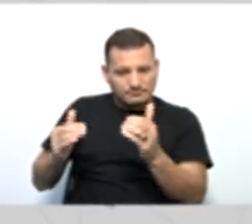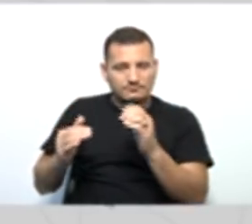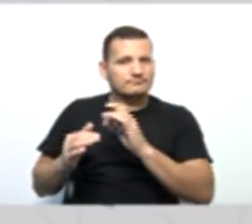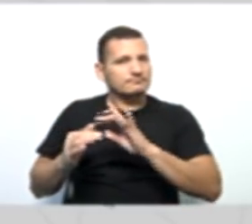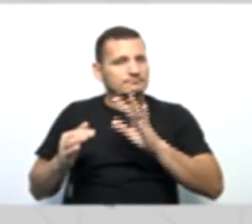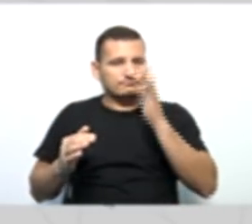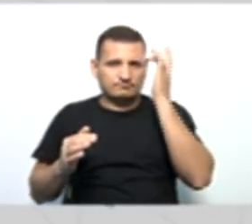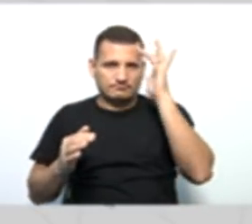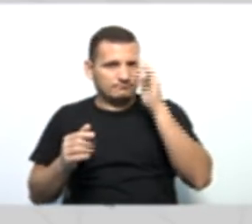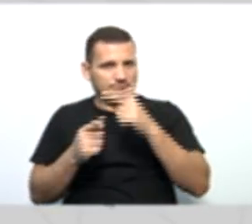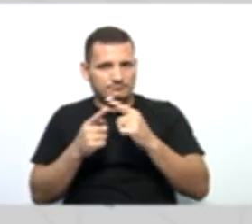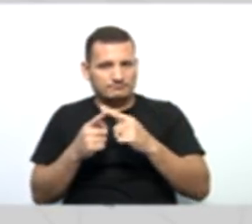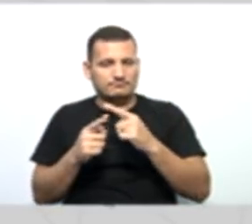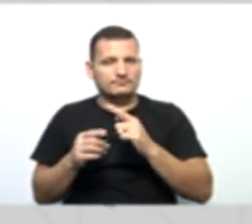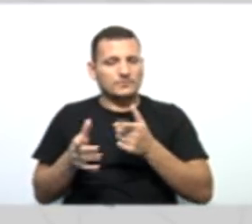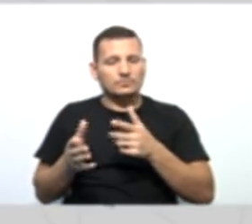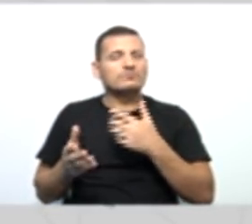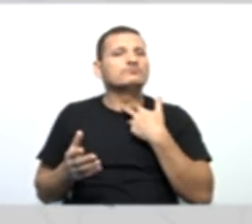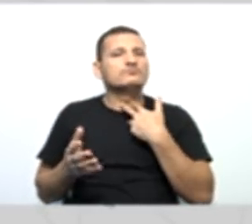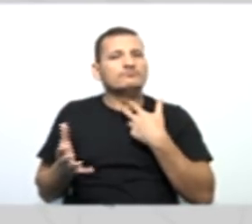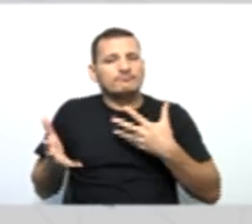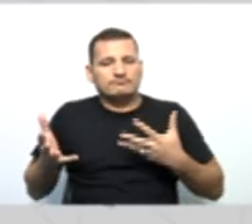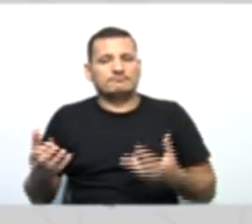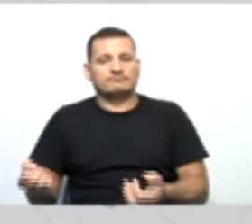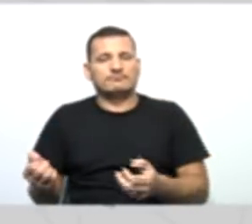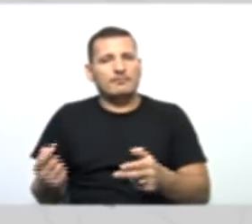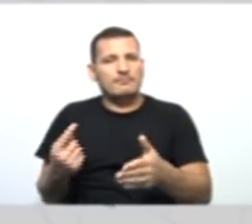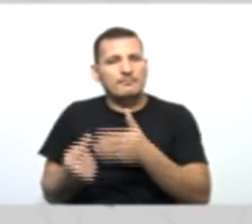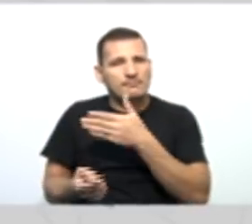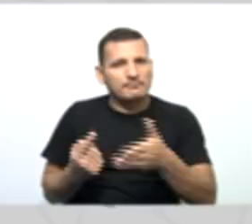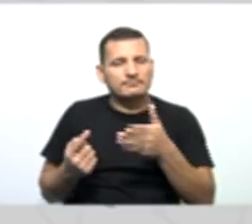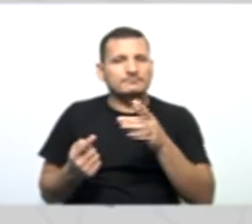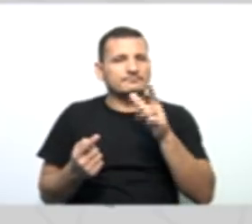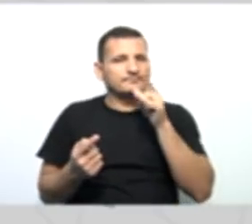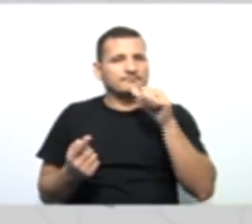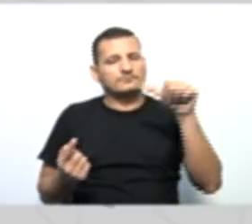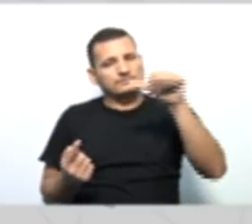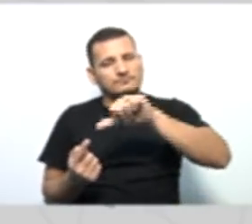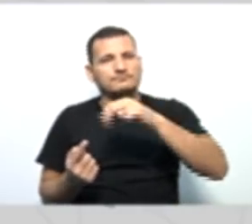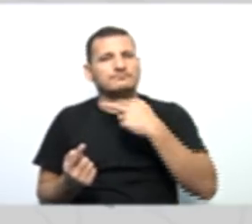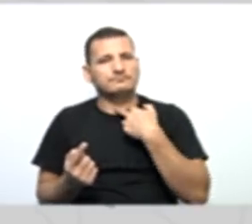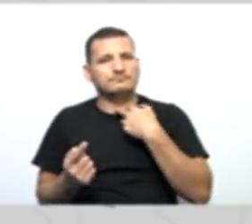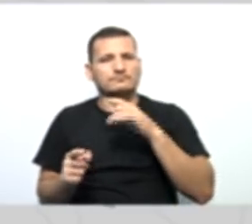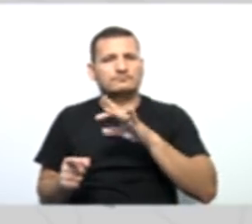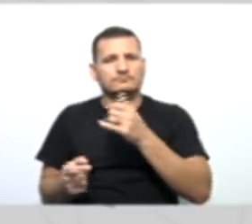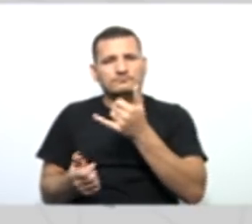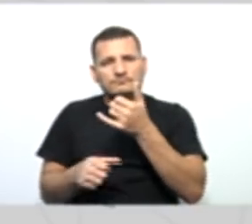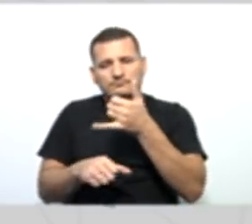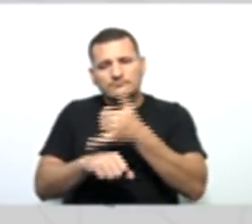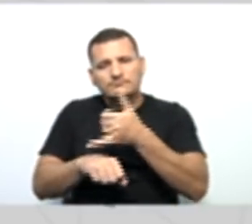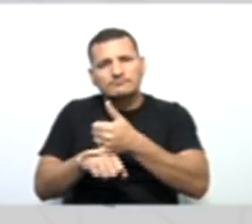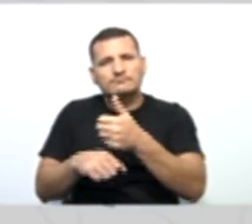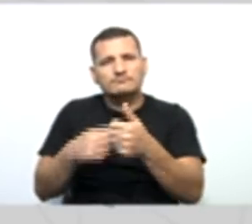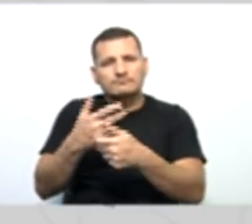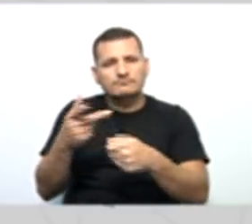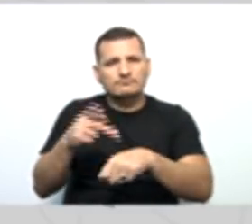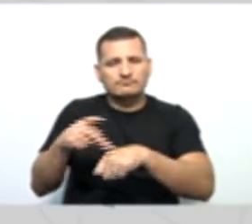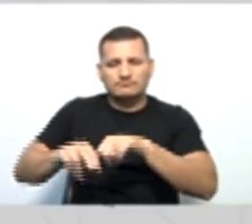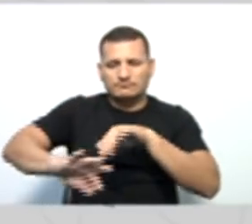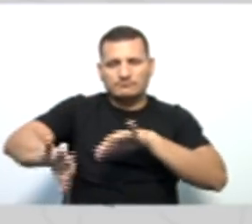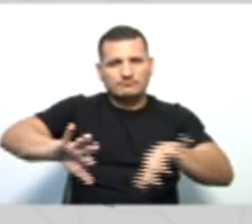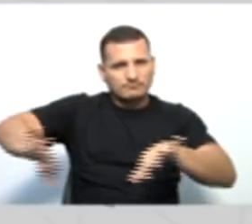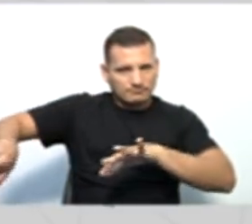por quê. Então, não segure, não dê tapas, não jogue água, afaste as coisas próximas a ela,